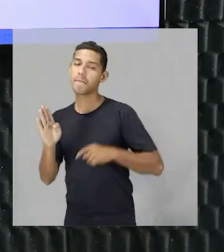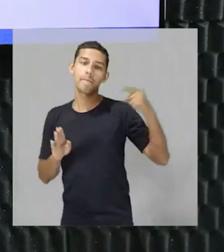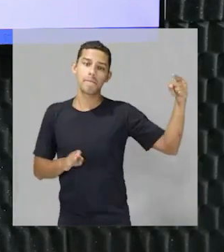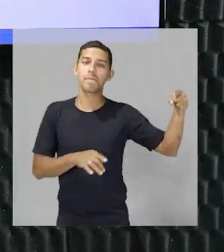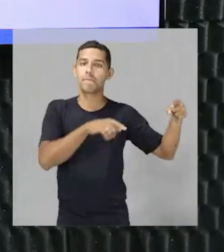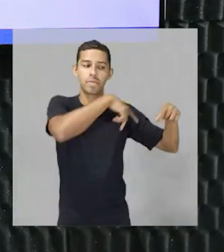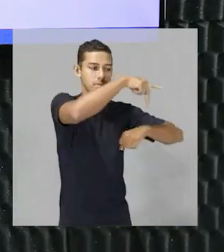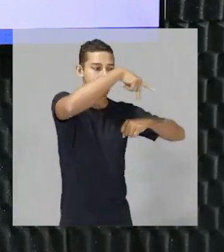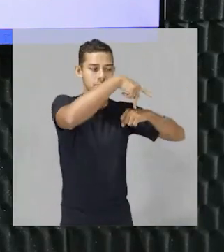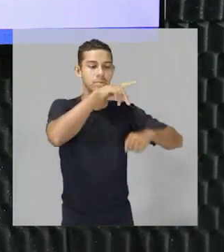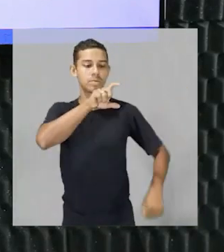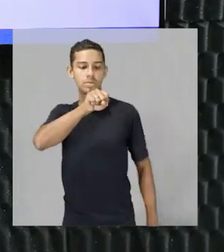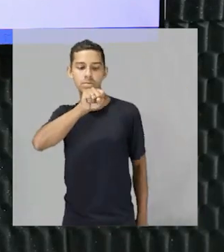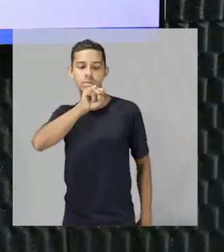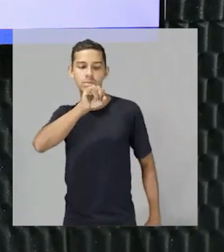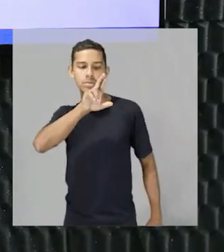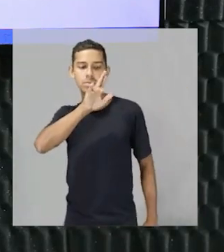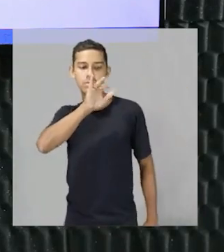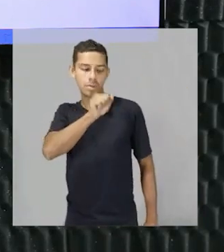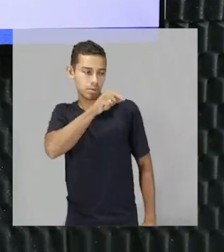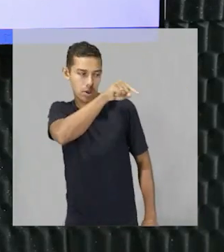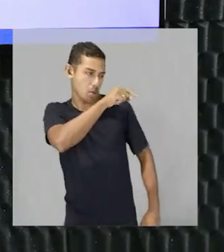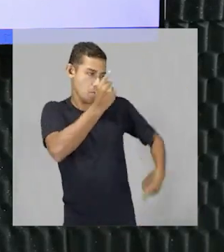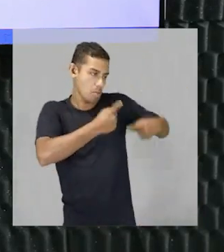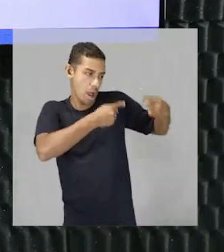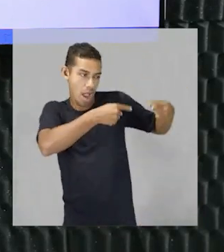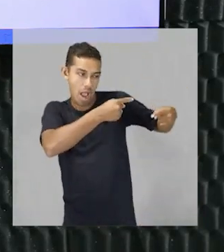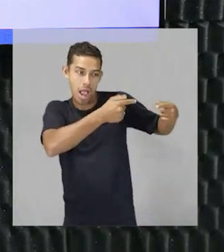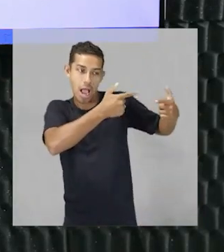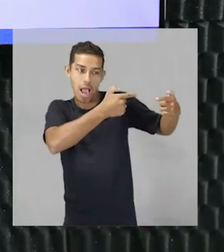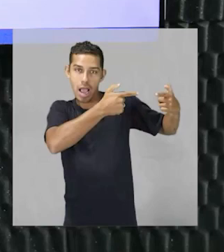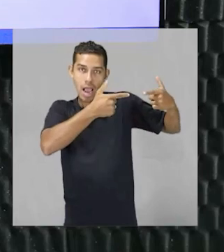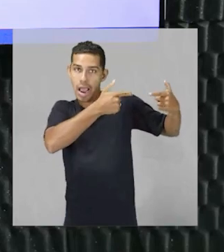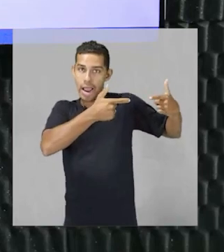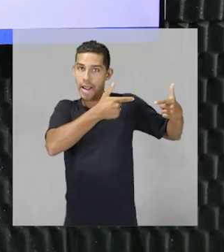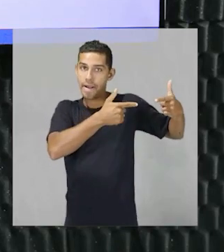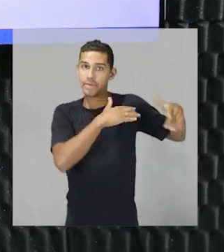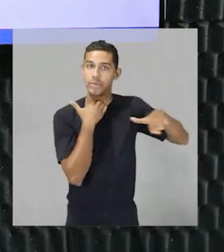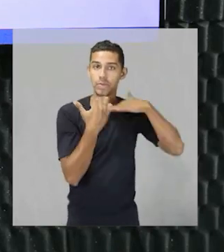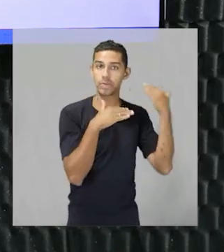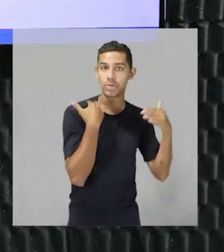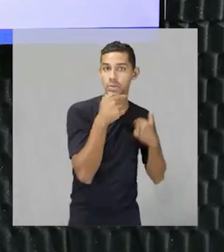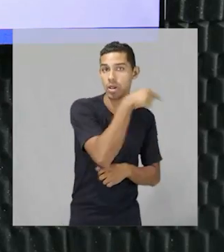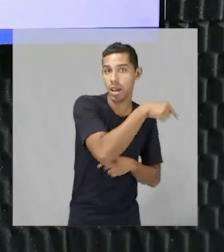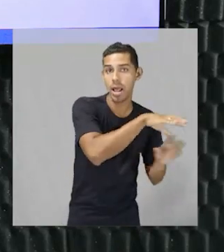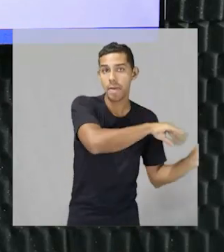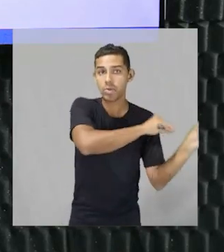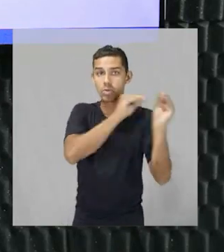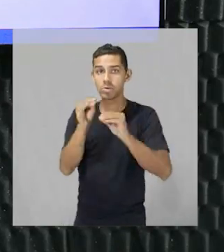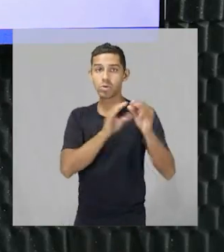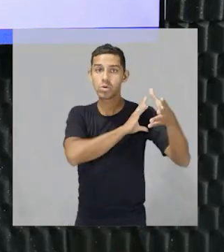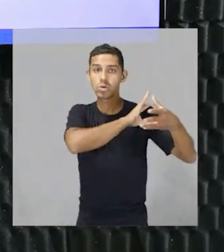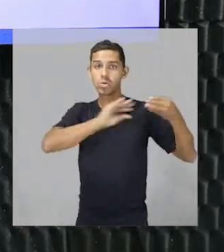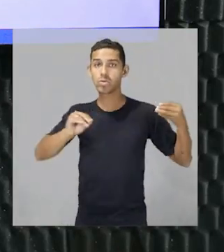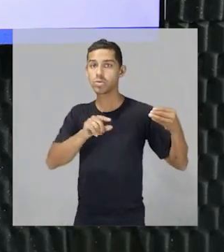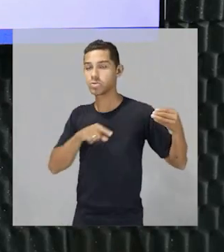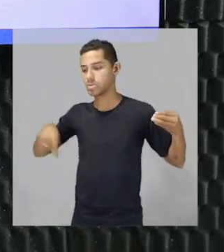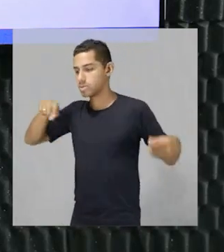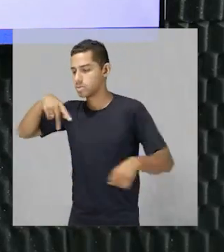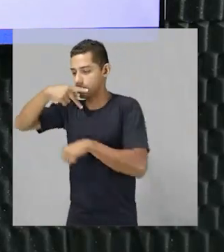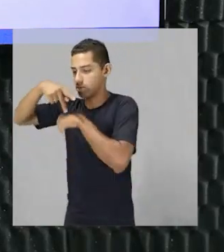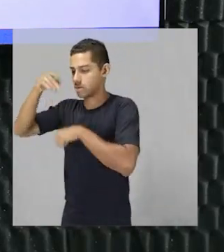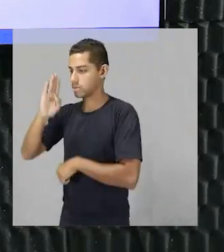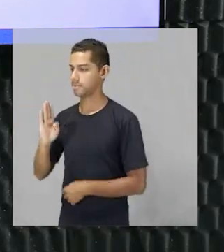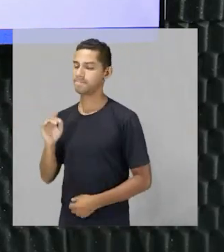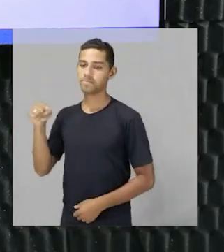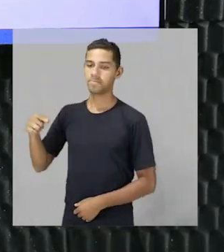país vive, tá? Então não confunda. Quando a gente fala migrante, é aquele que migra de um ponto para outro buscando melhores condições de vida, mas não existe